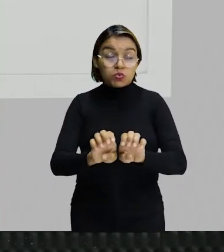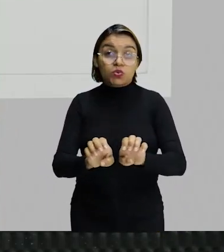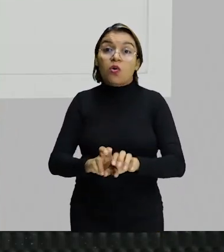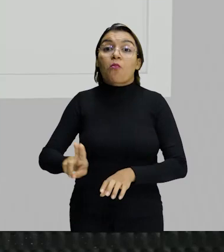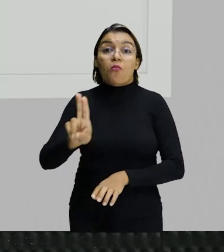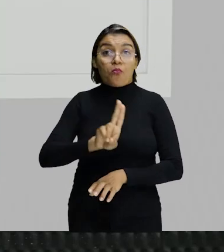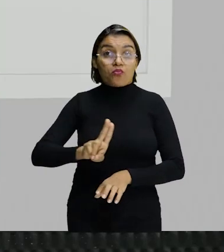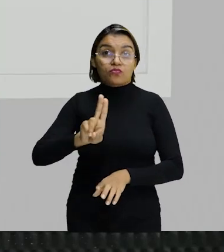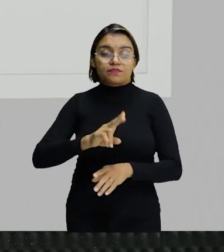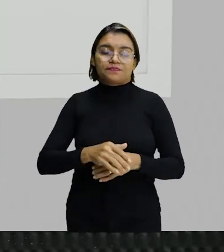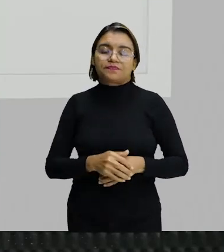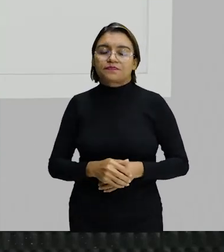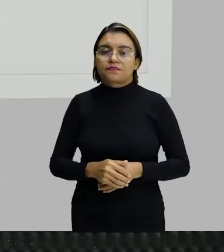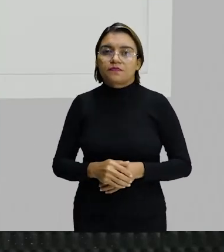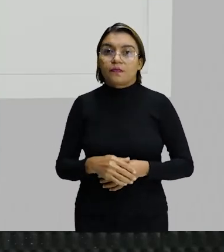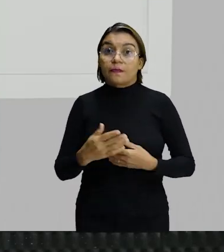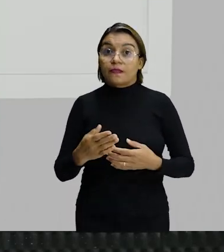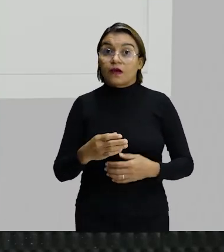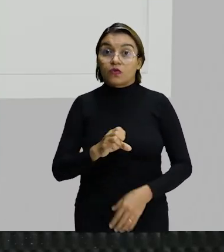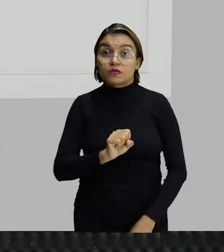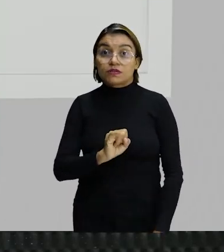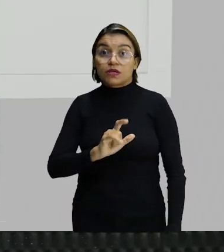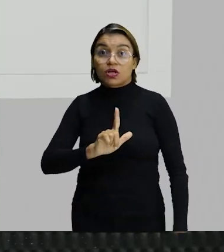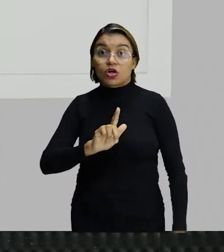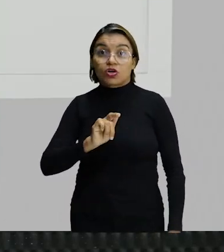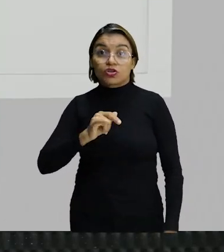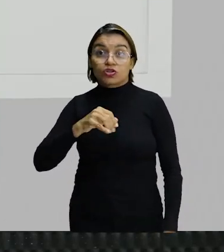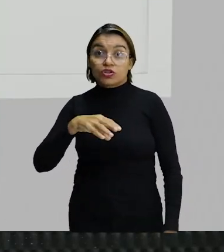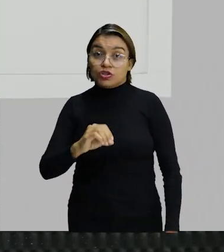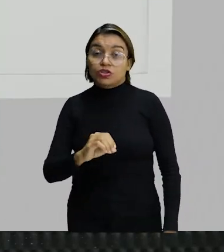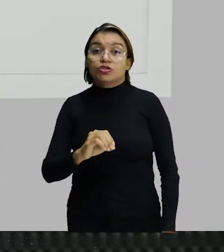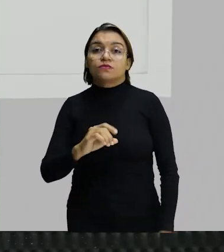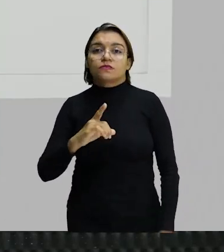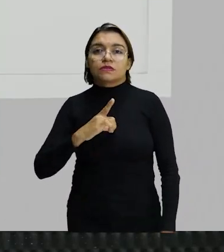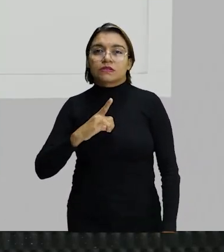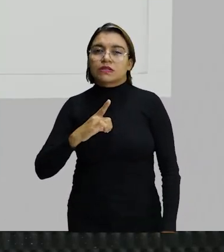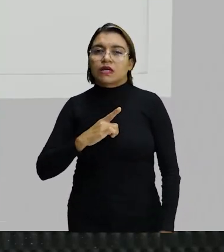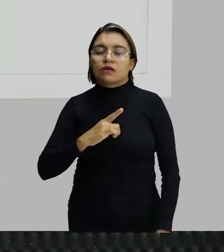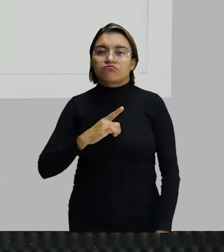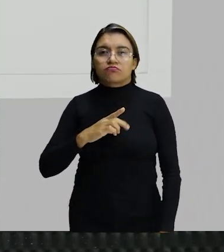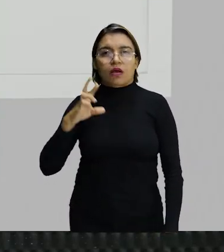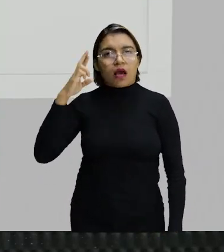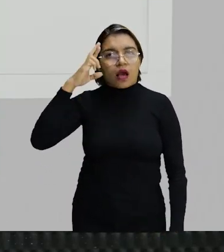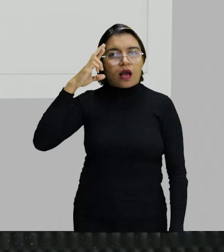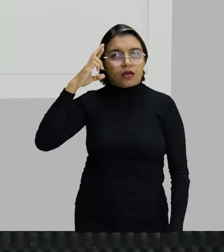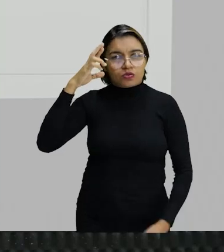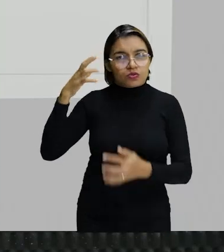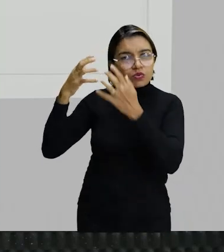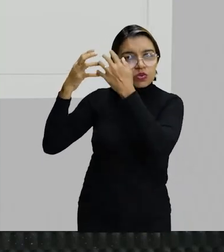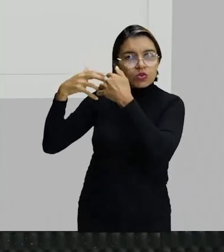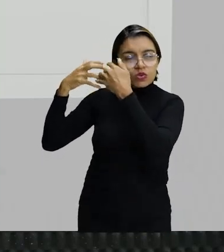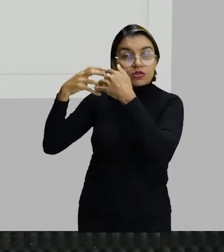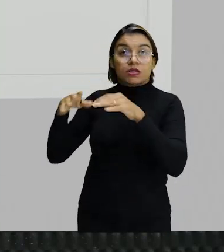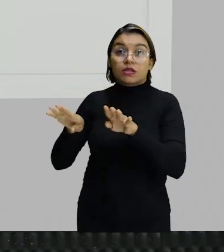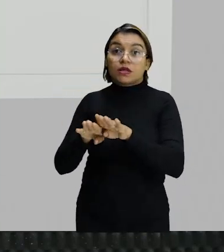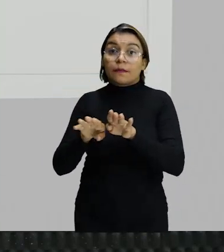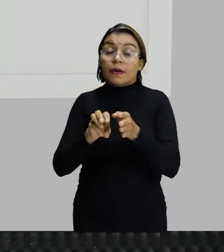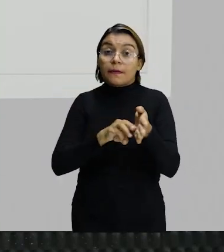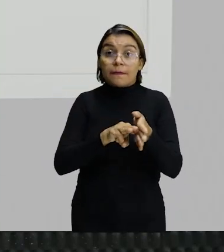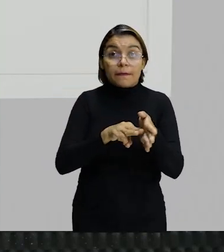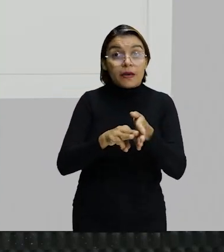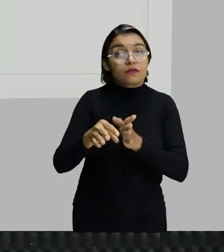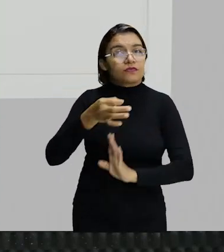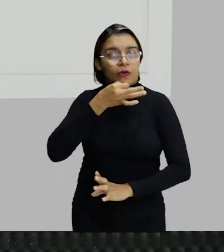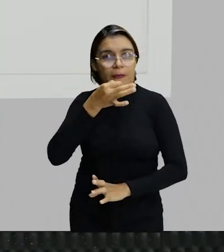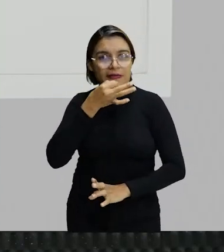também. Então, o silogismo, ele vai ser a orientação do nosso raciocínio, certo? E dos nossos métodos de